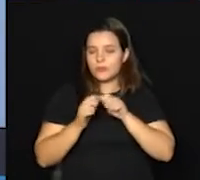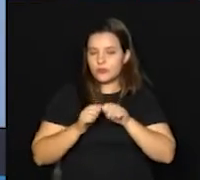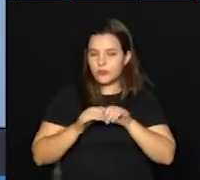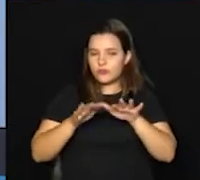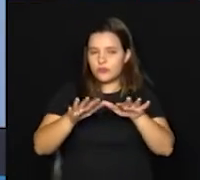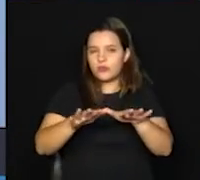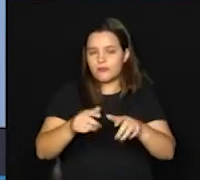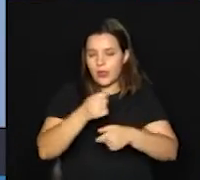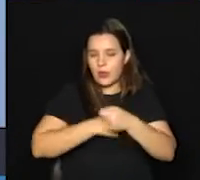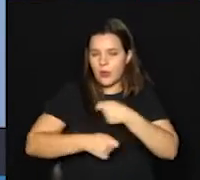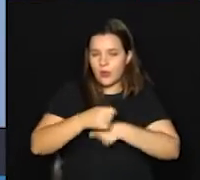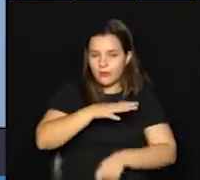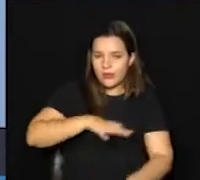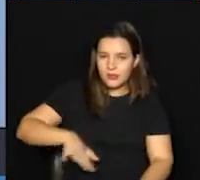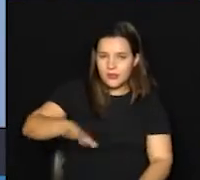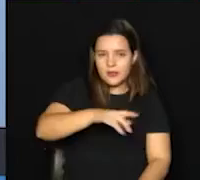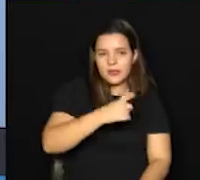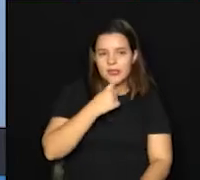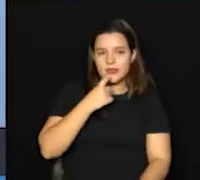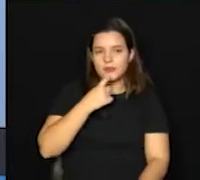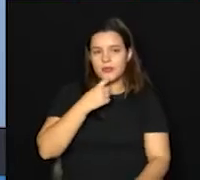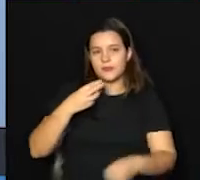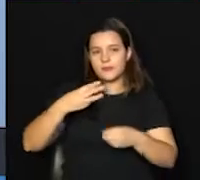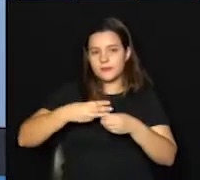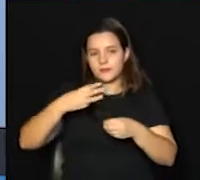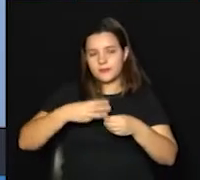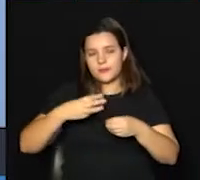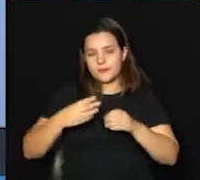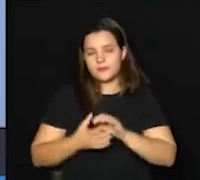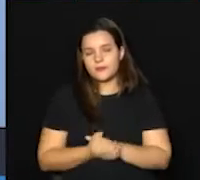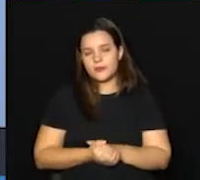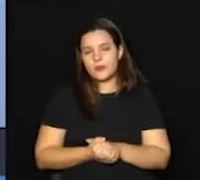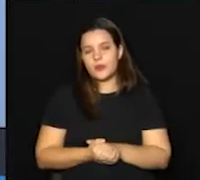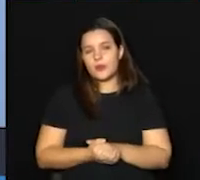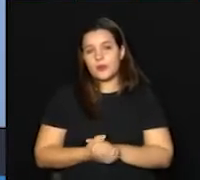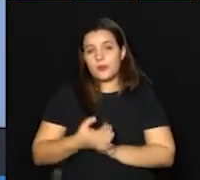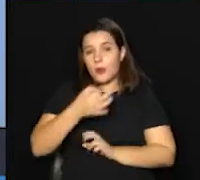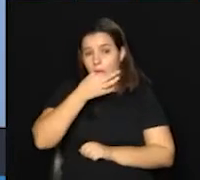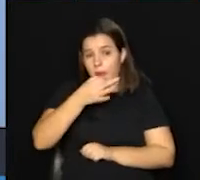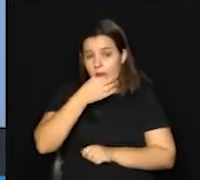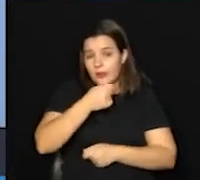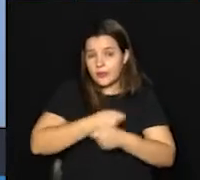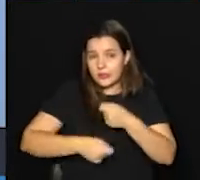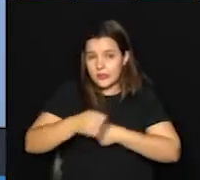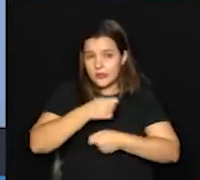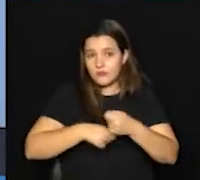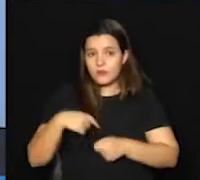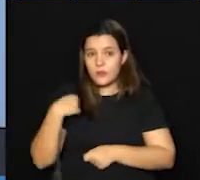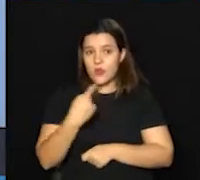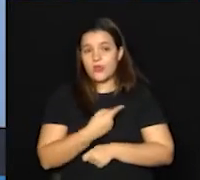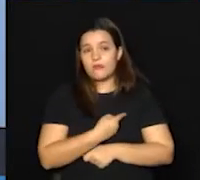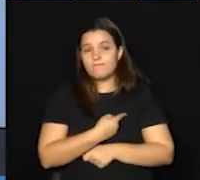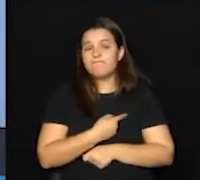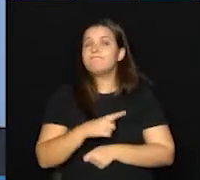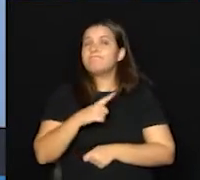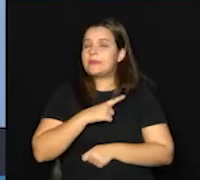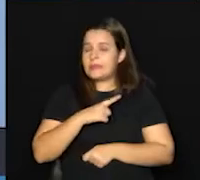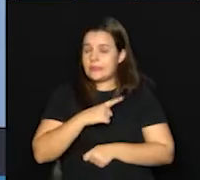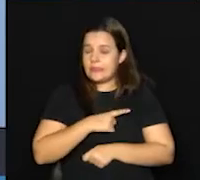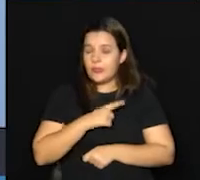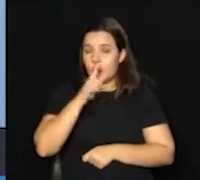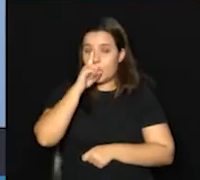no mercado da região metropolitana de Campinas. E do ponto de vista econômico, nós ainda temos alguns riscos